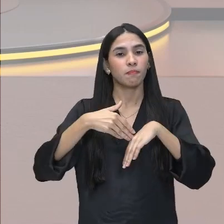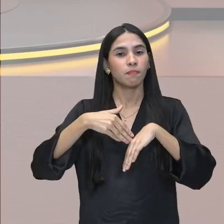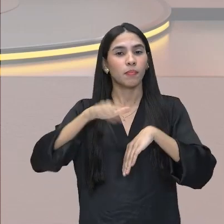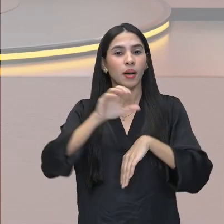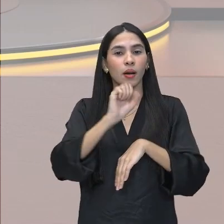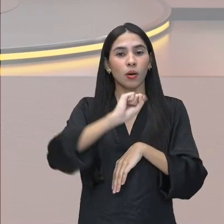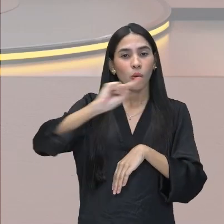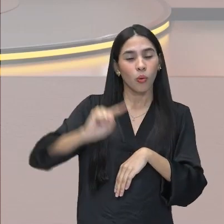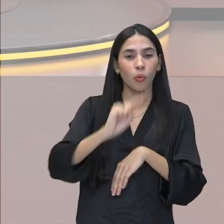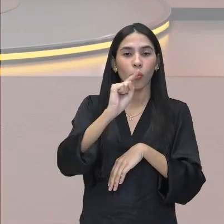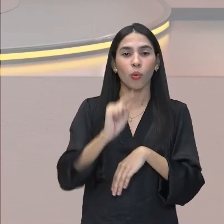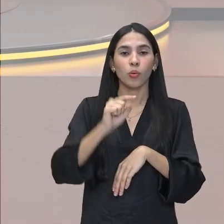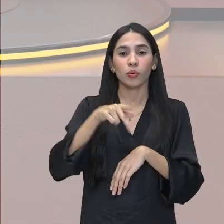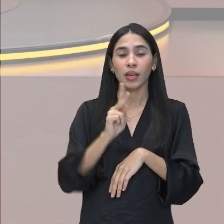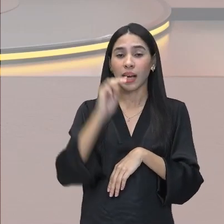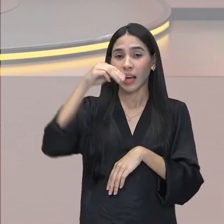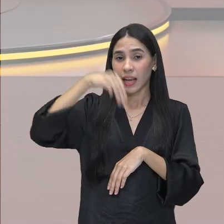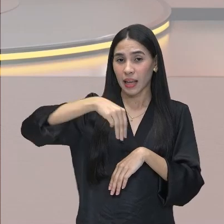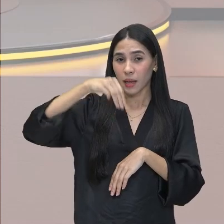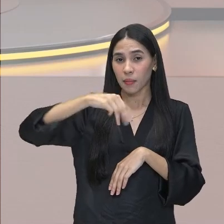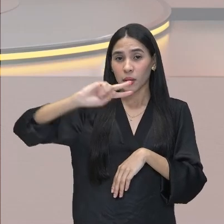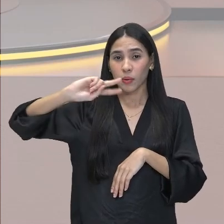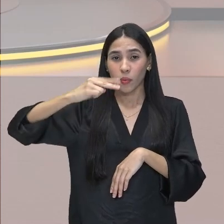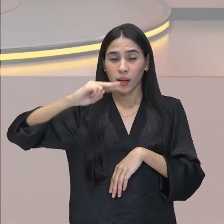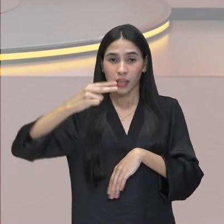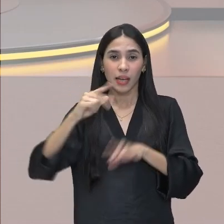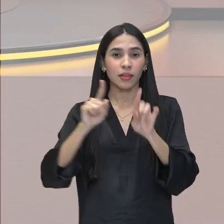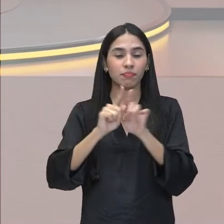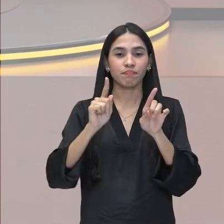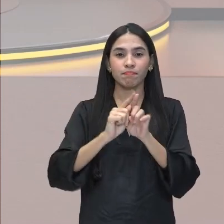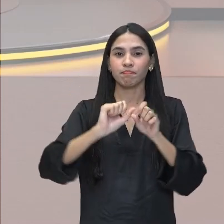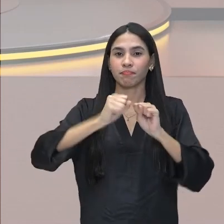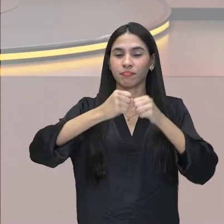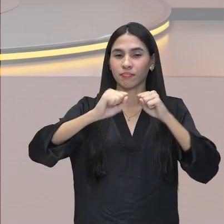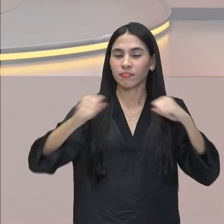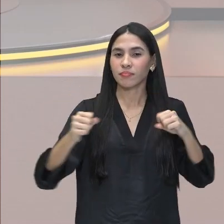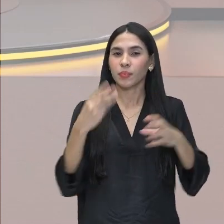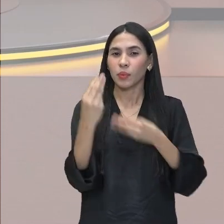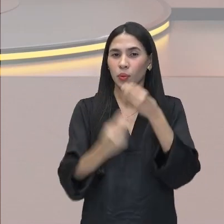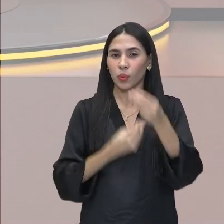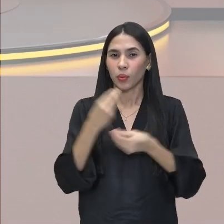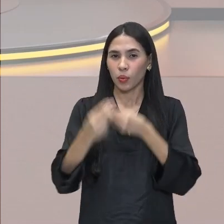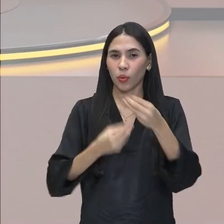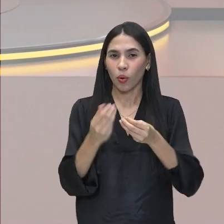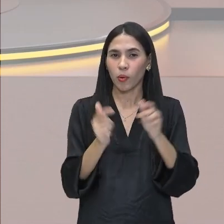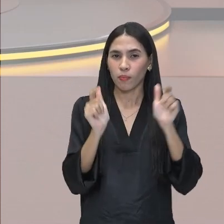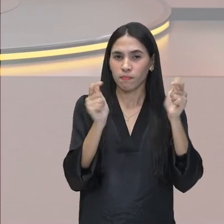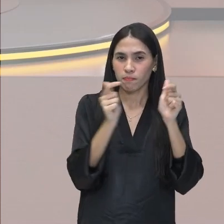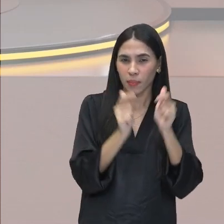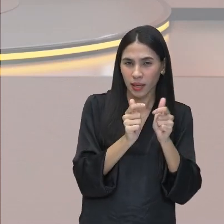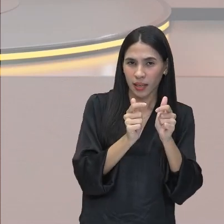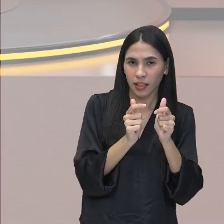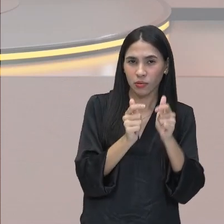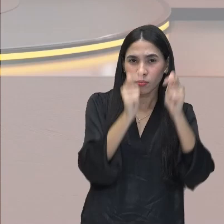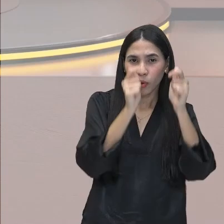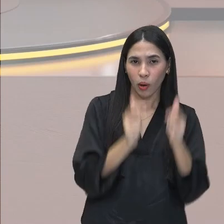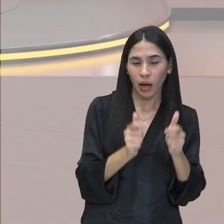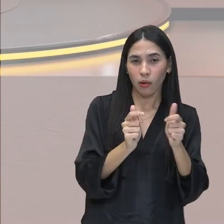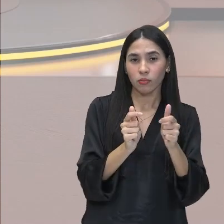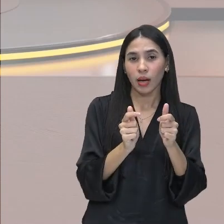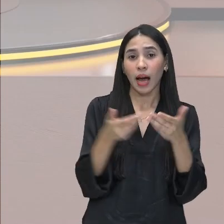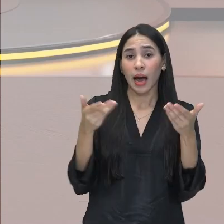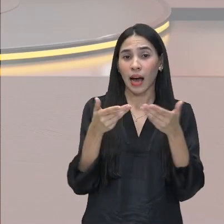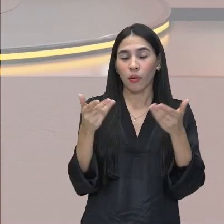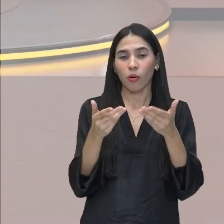milhões de quilômetros quadrados e uma diversidade imensa, como é que ele passou de pequenas localidades,